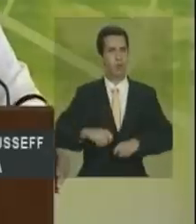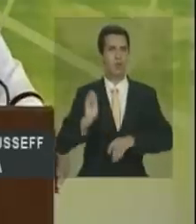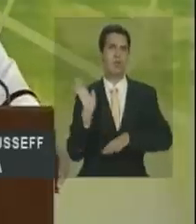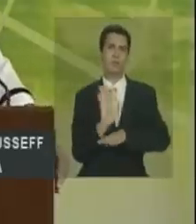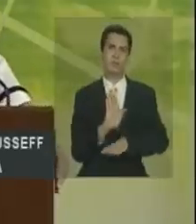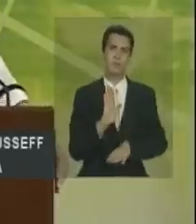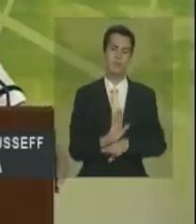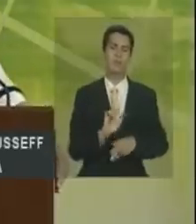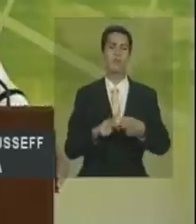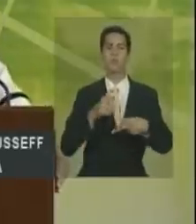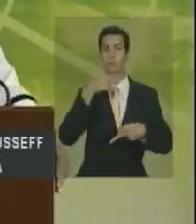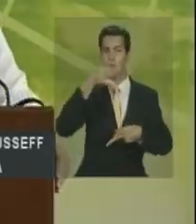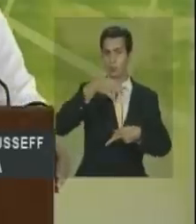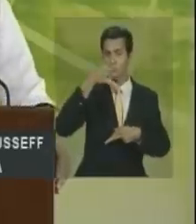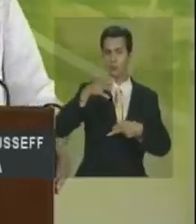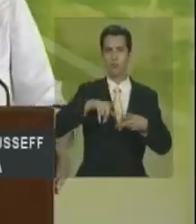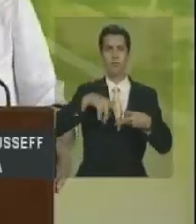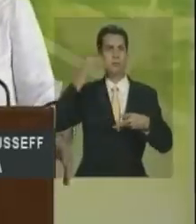suas experiências, com as suas